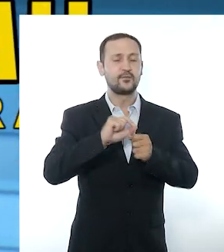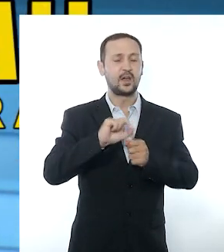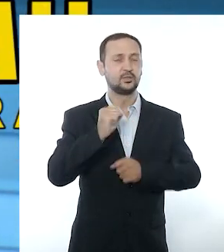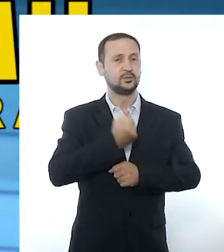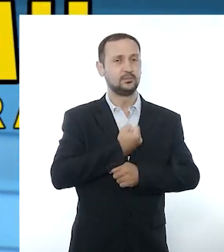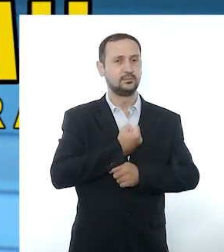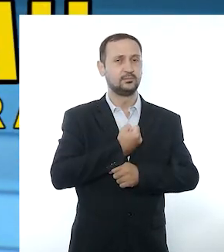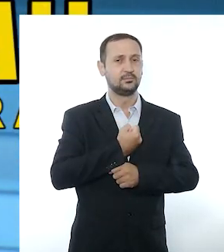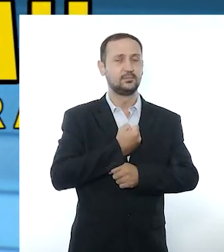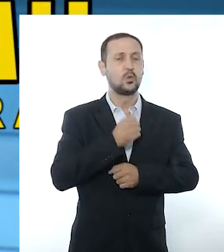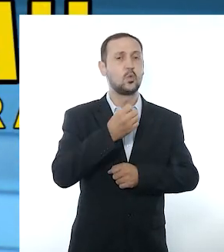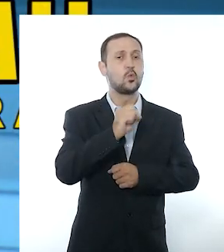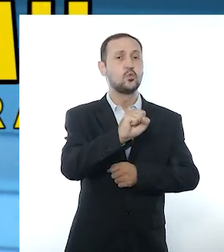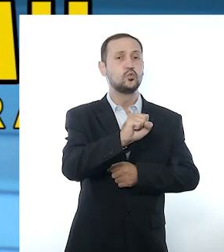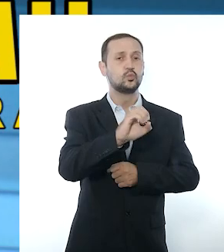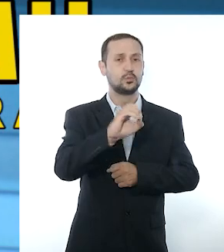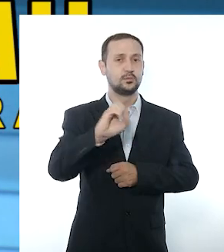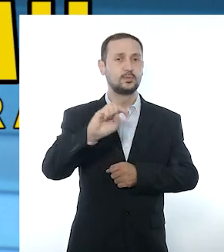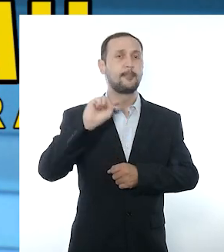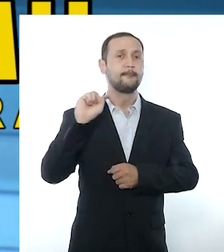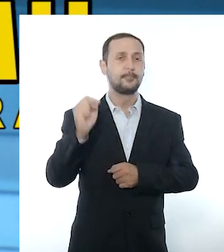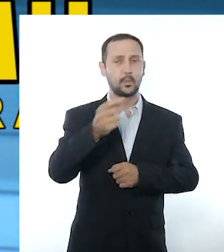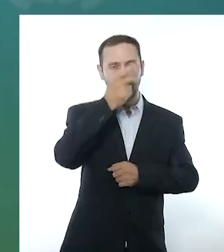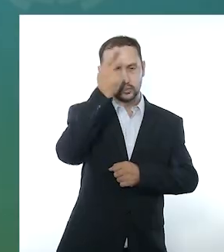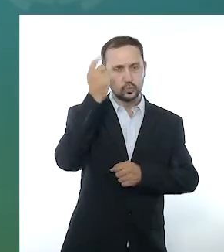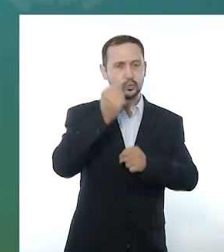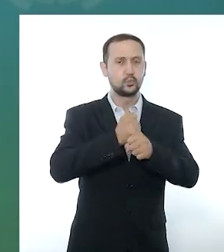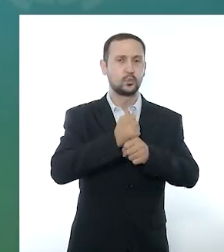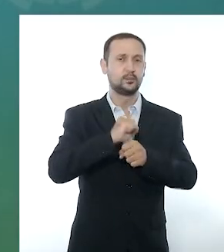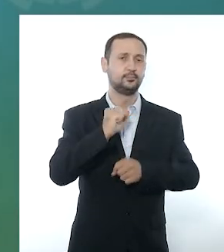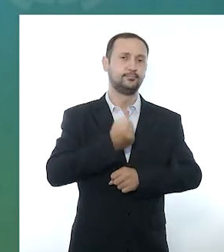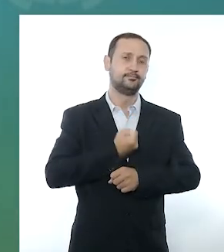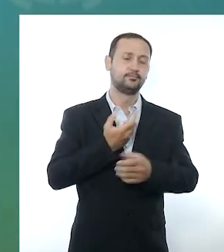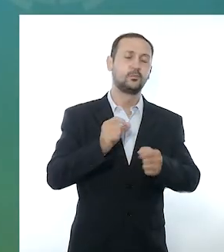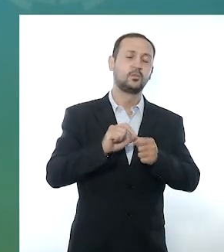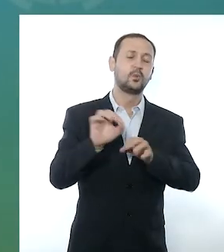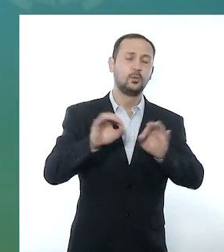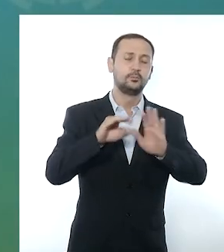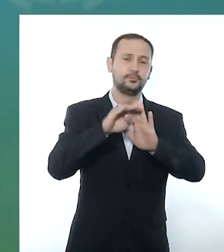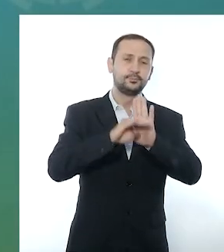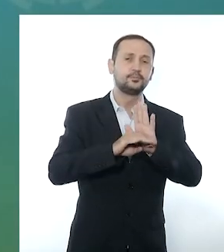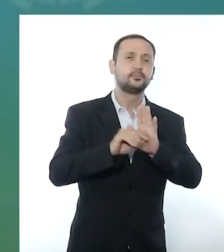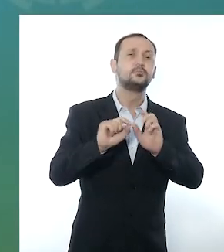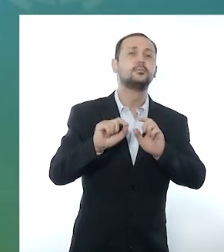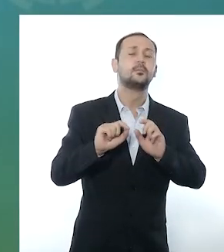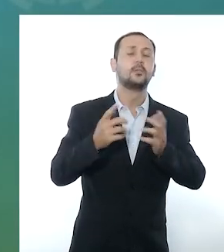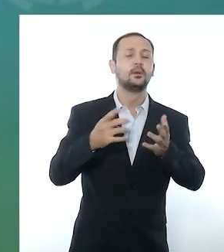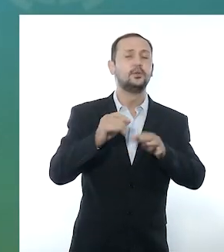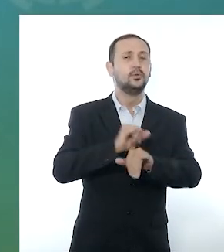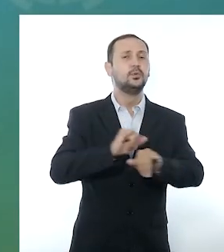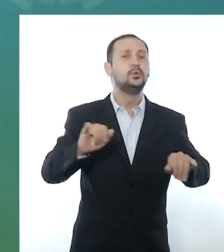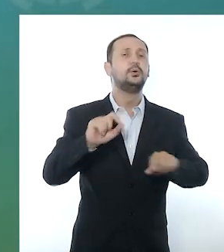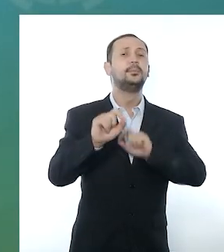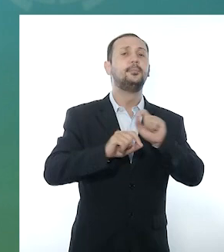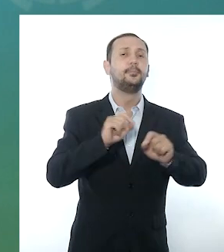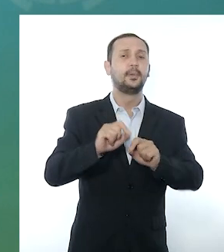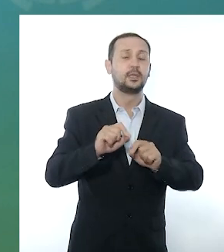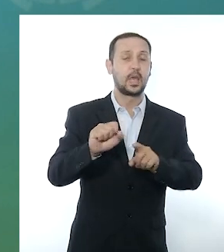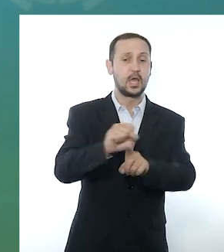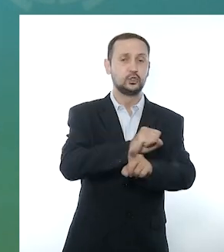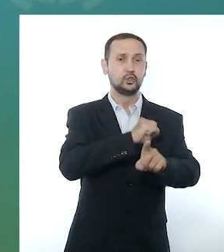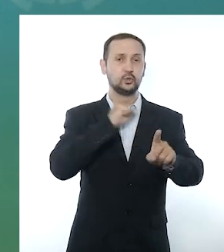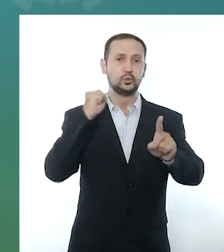A média é de 800 mil pessoas por ano. Nós estamos elaborando ações, um protocolo e informações para